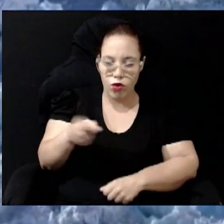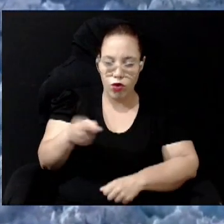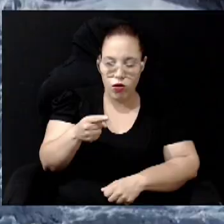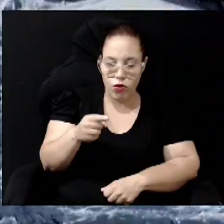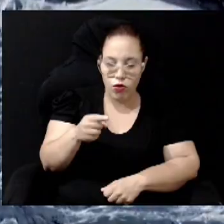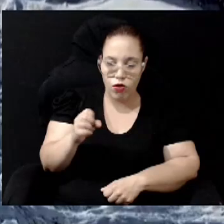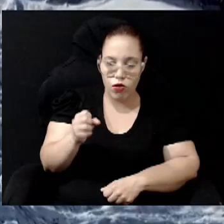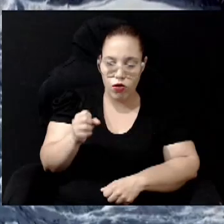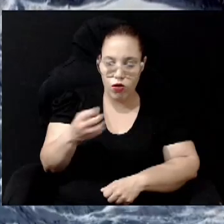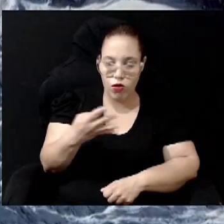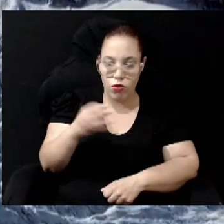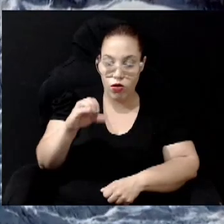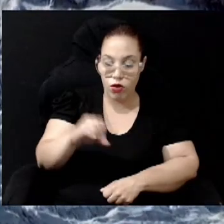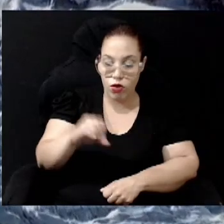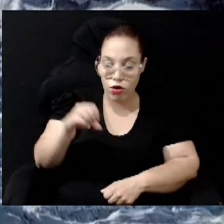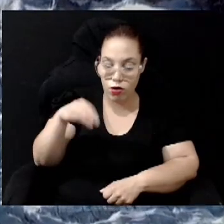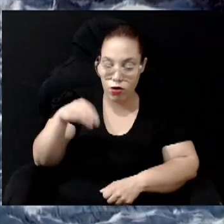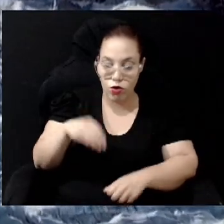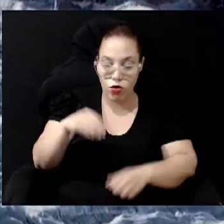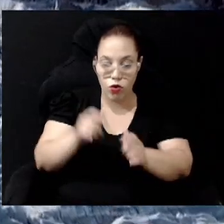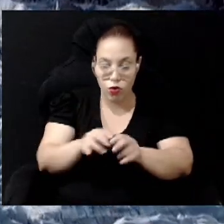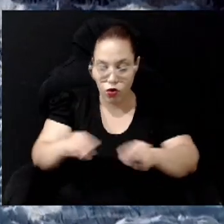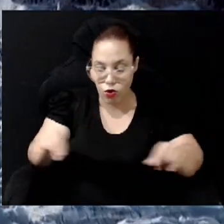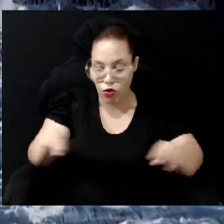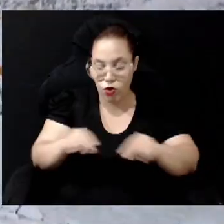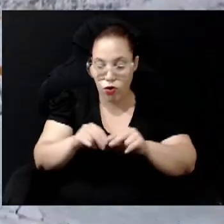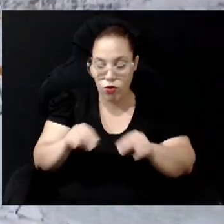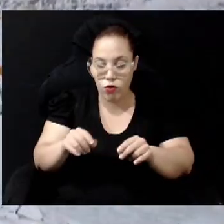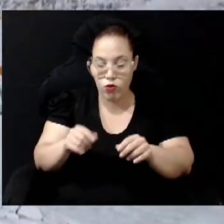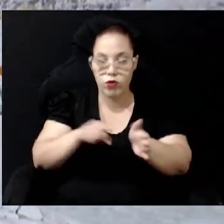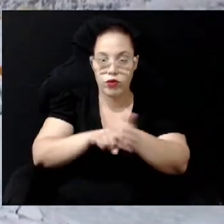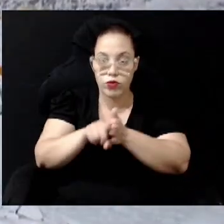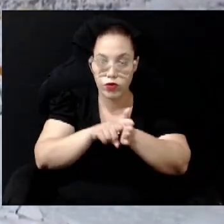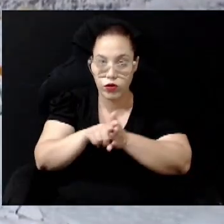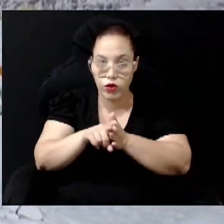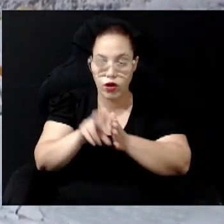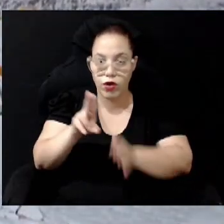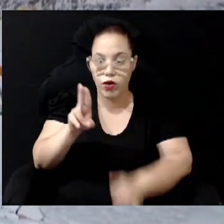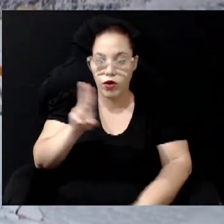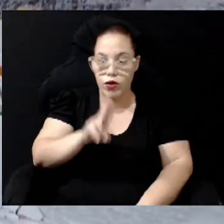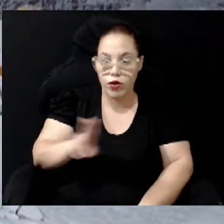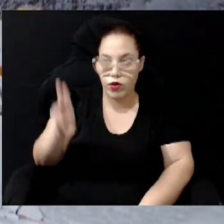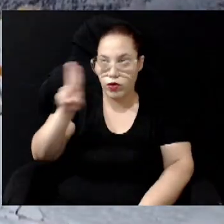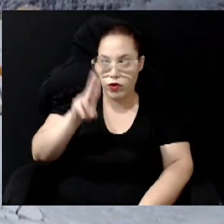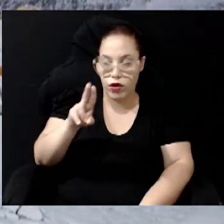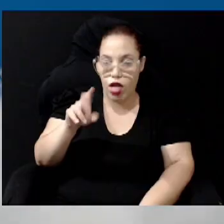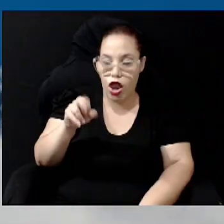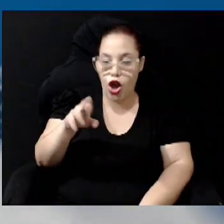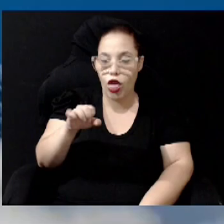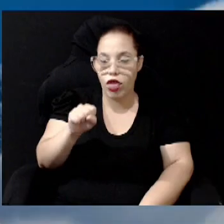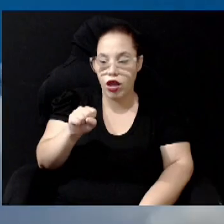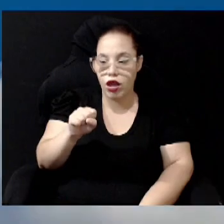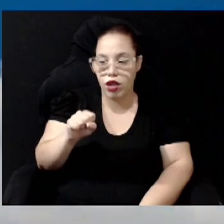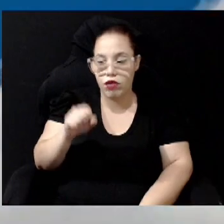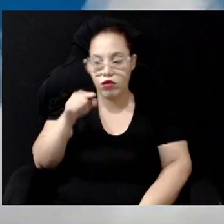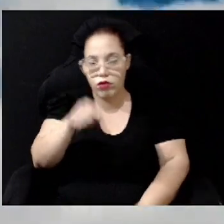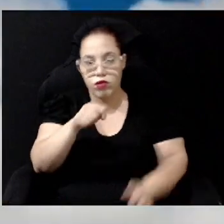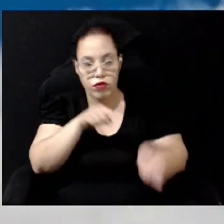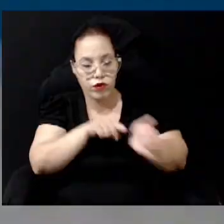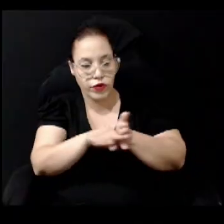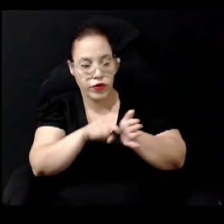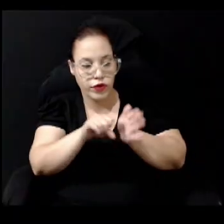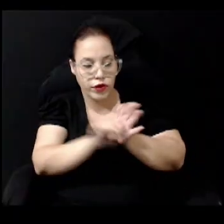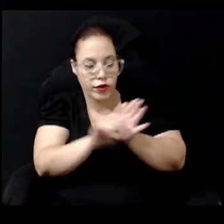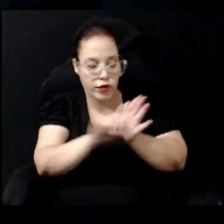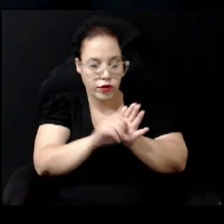8.849 metros do solo. Uma pesquisa da University College, em Londres, indica que esse número muda anualmente,